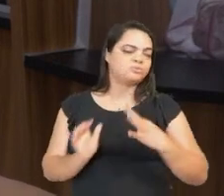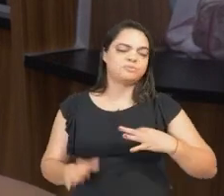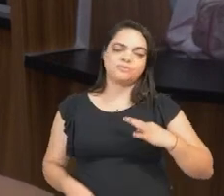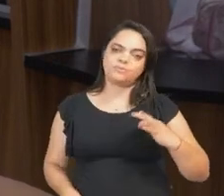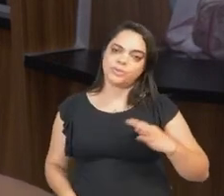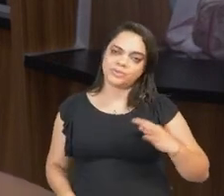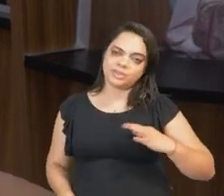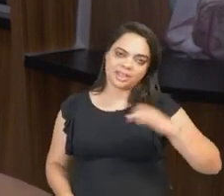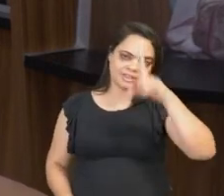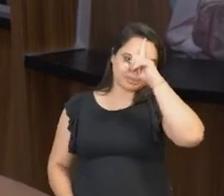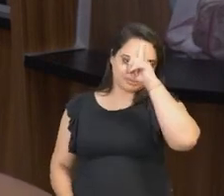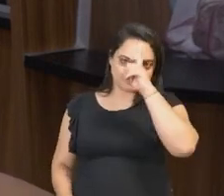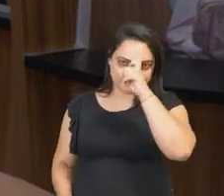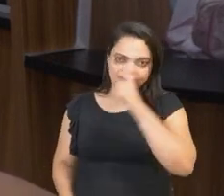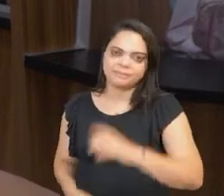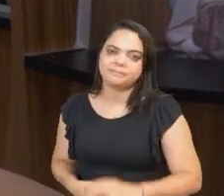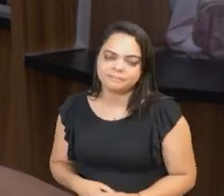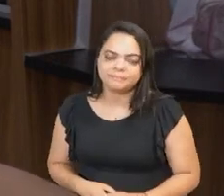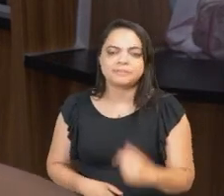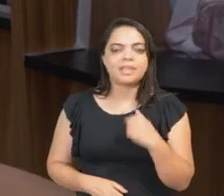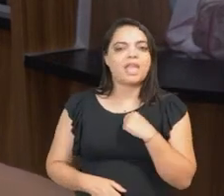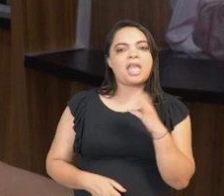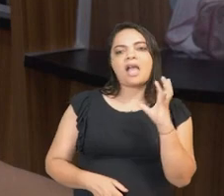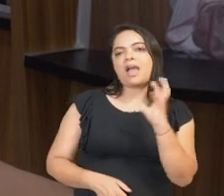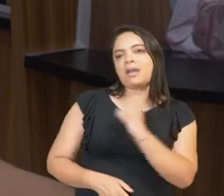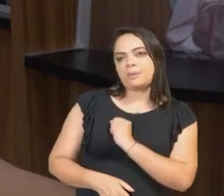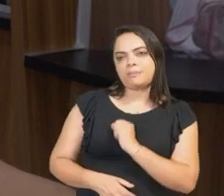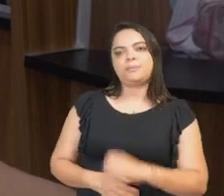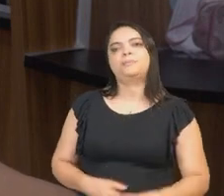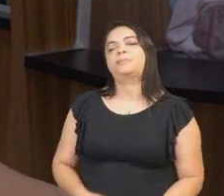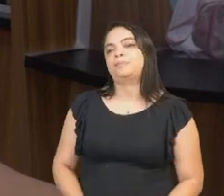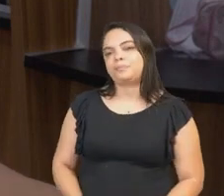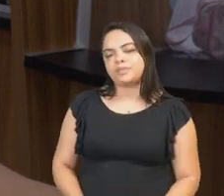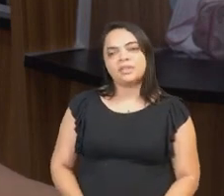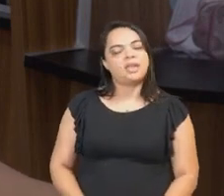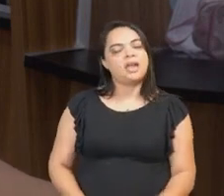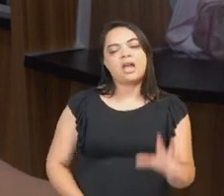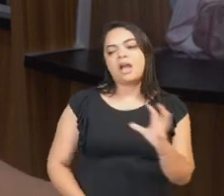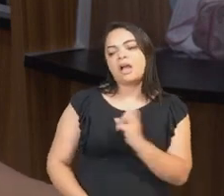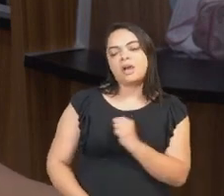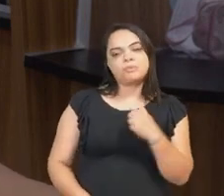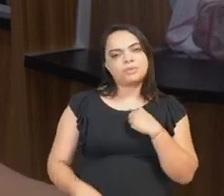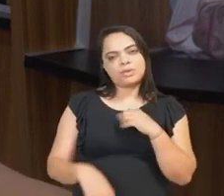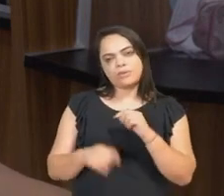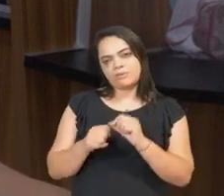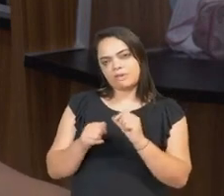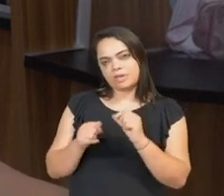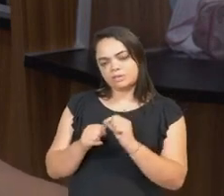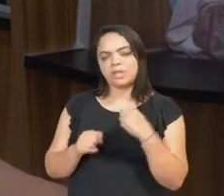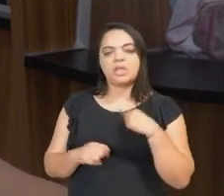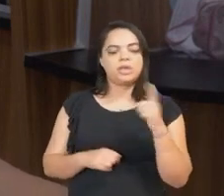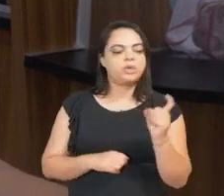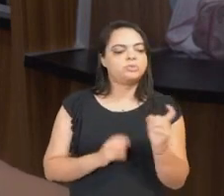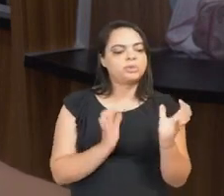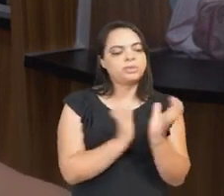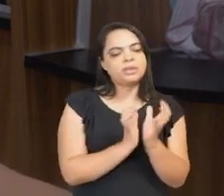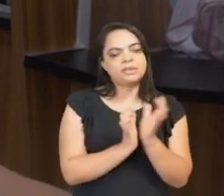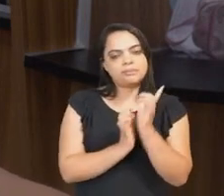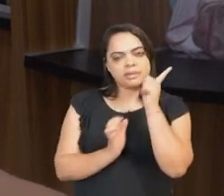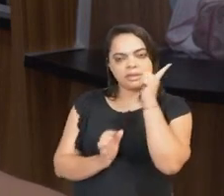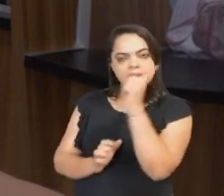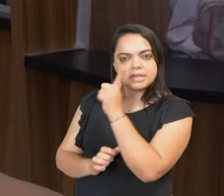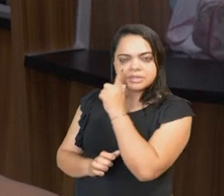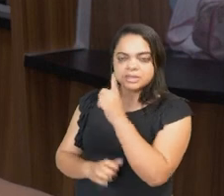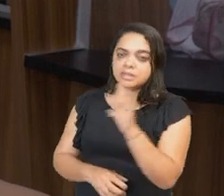eu sou voluntário do hospital e uma coisa que eu amo muito o que eu faço então eu sou da equipe do lanche